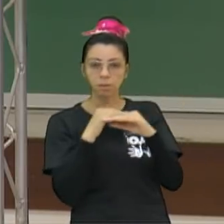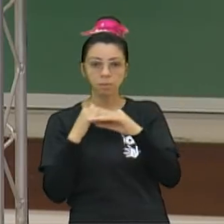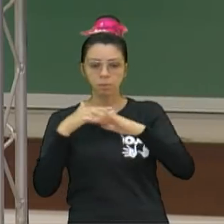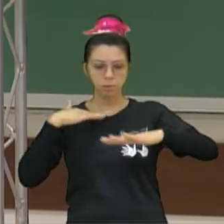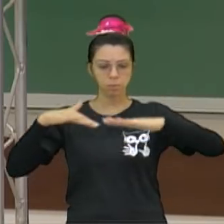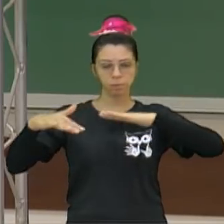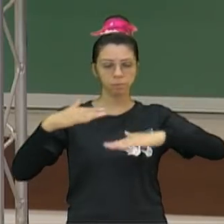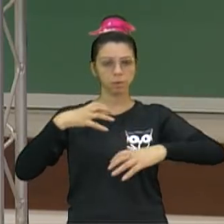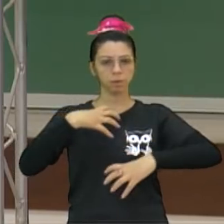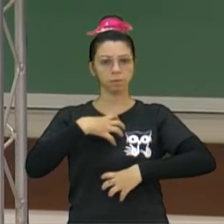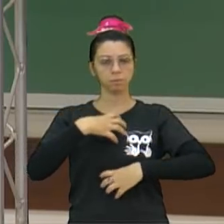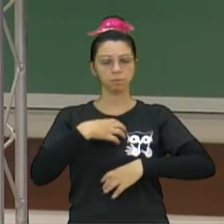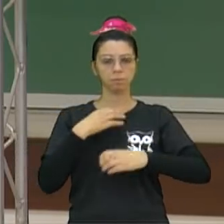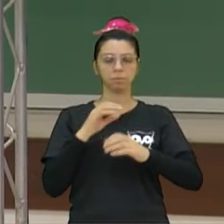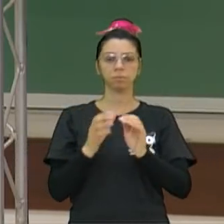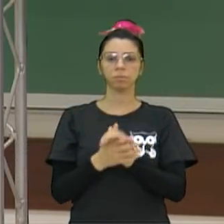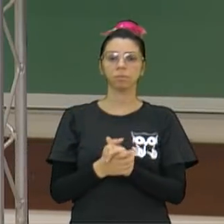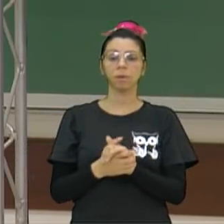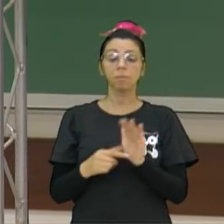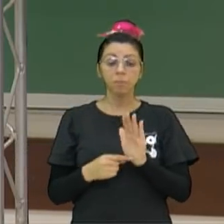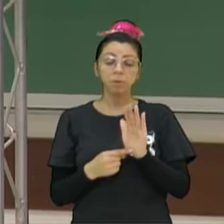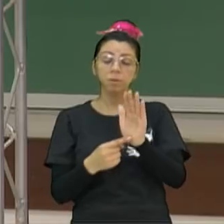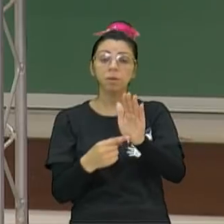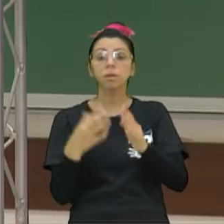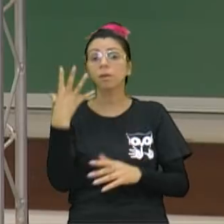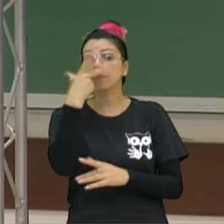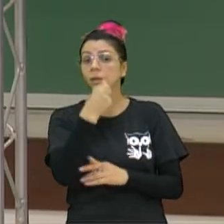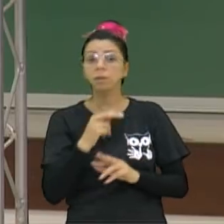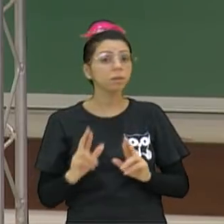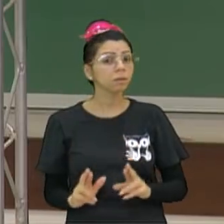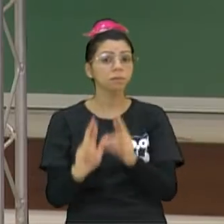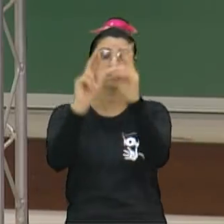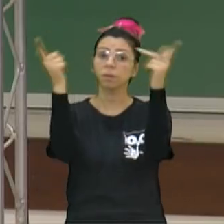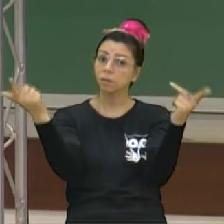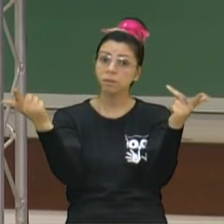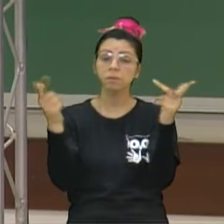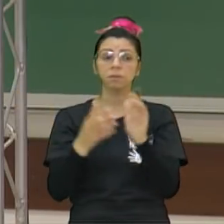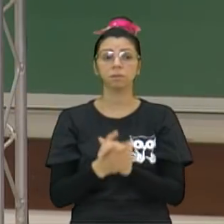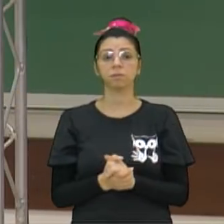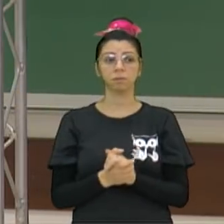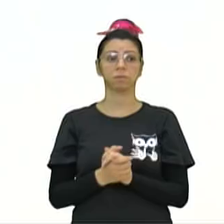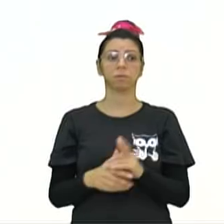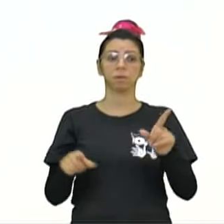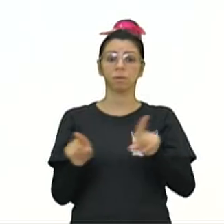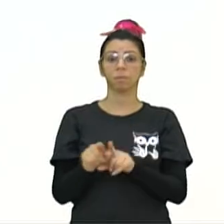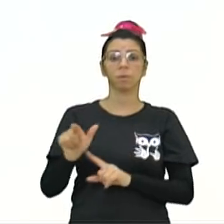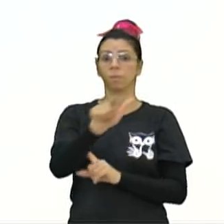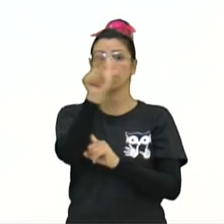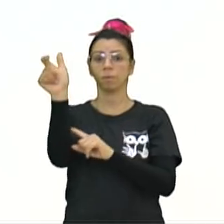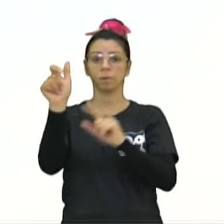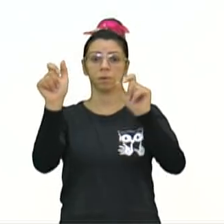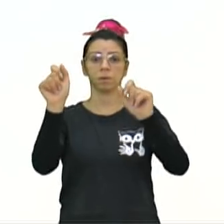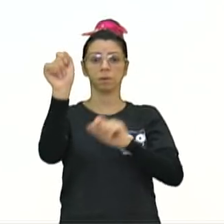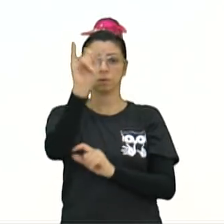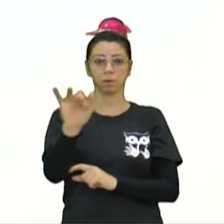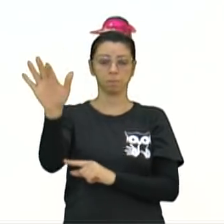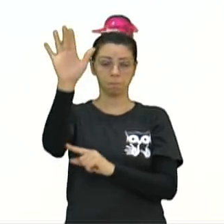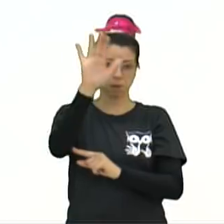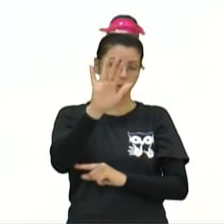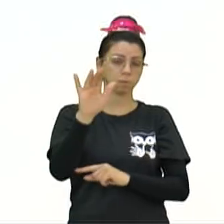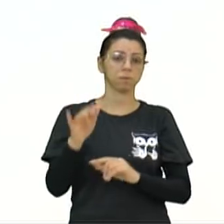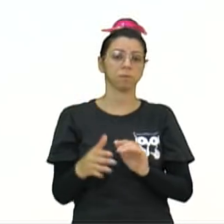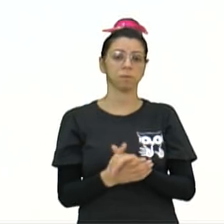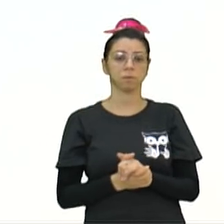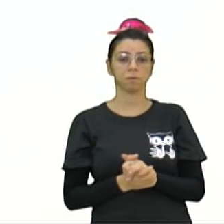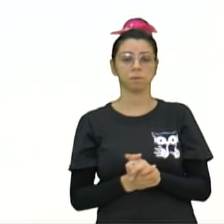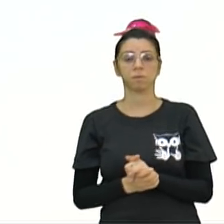tal, né? Para ilustrar bem como que as belezas são diferentes, né? Aqui a gente tem uma outra imagem de uma modelo também, né?